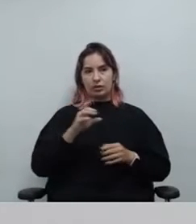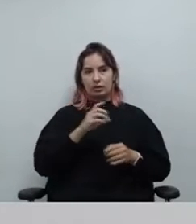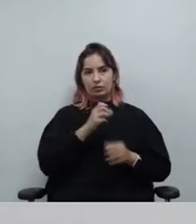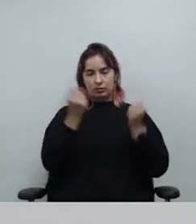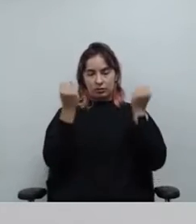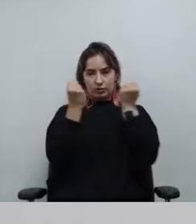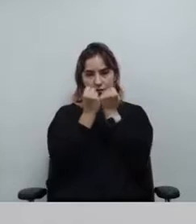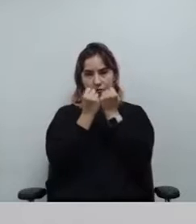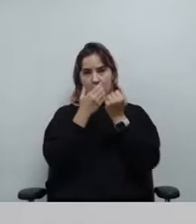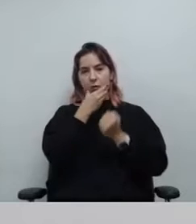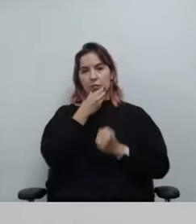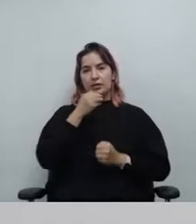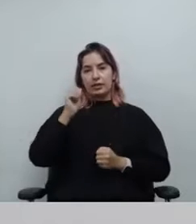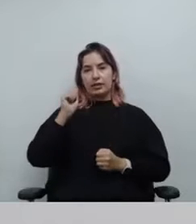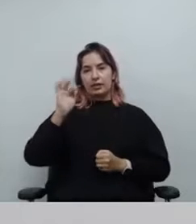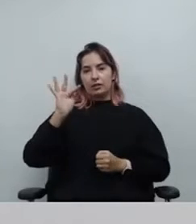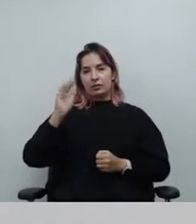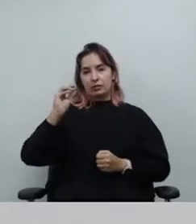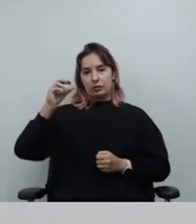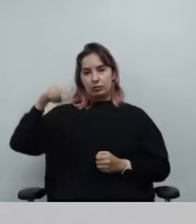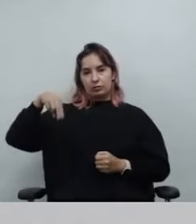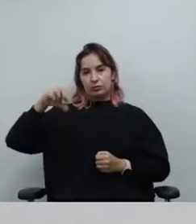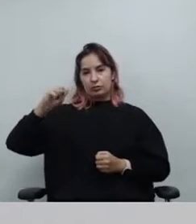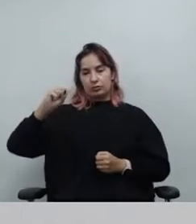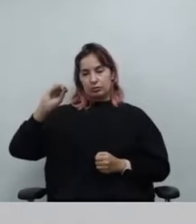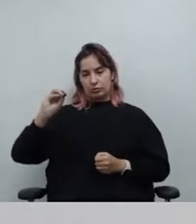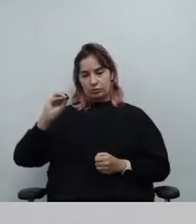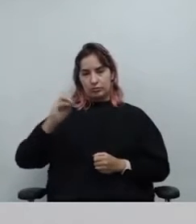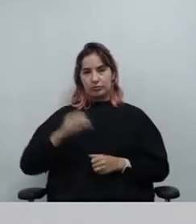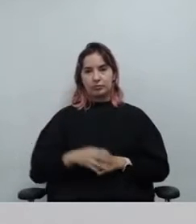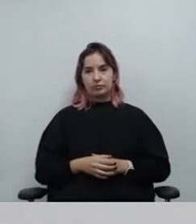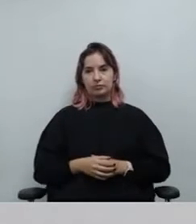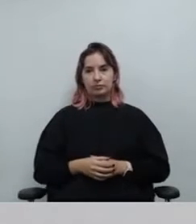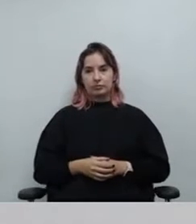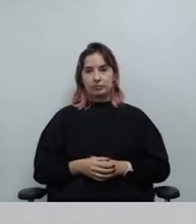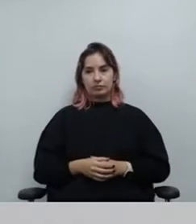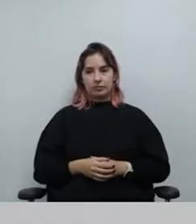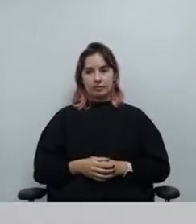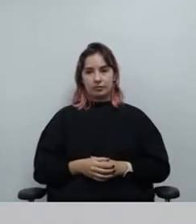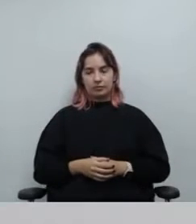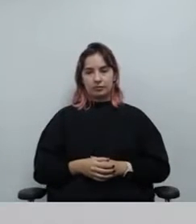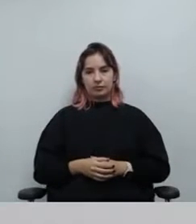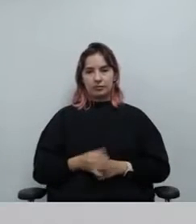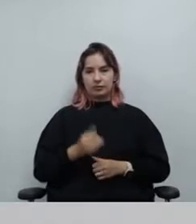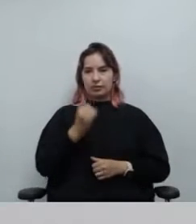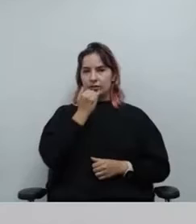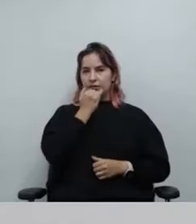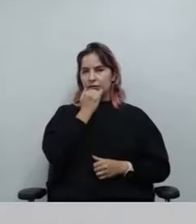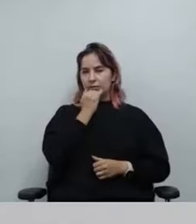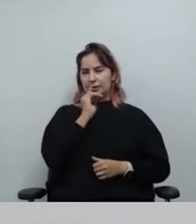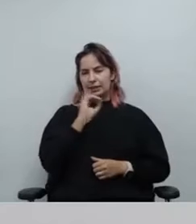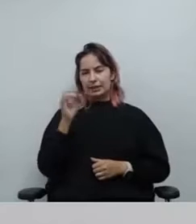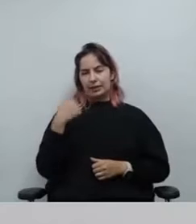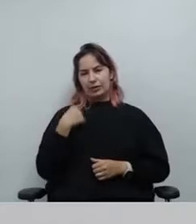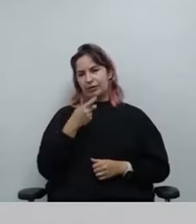Afonso Maximo Cruquen Martim, desculpa a pronúncia do seu